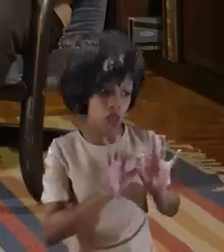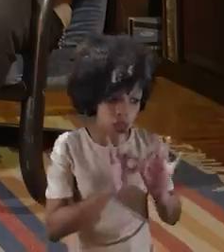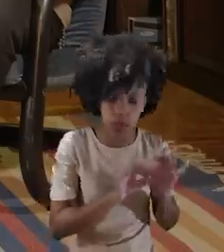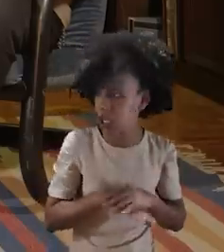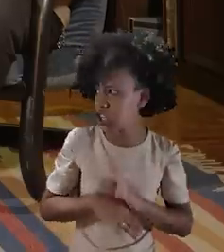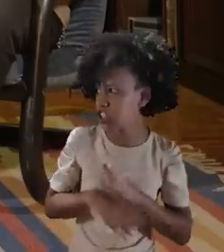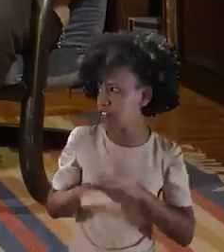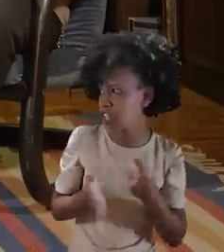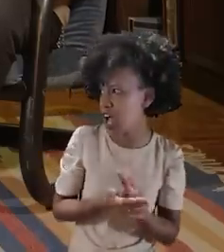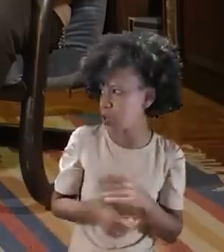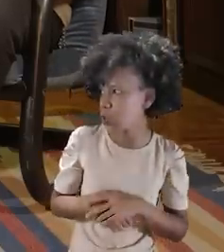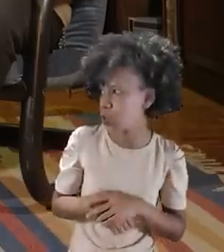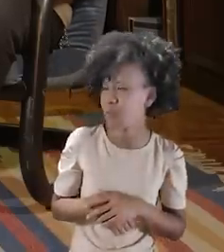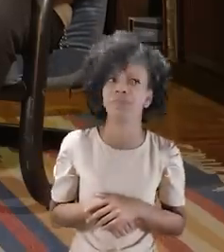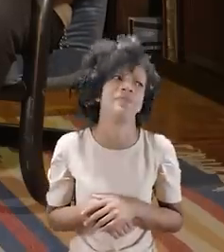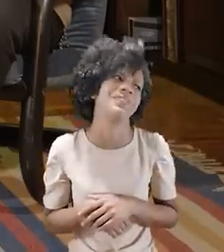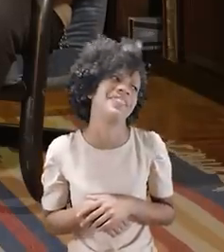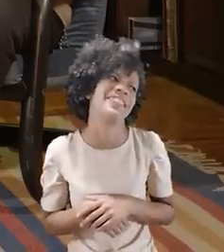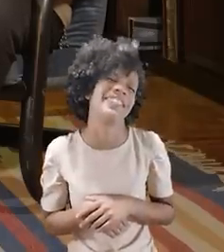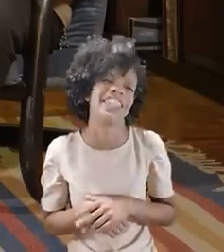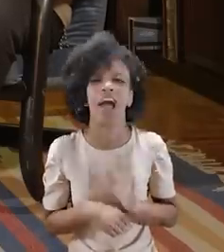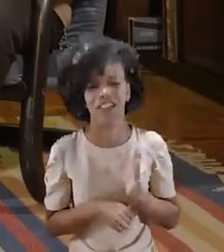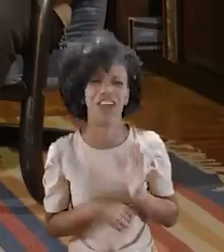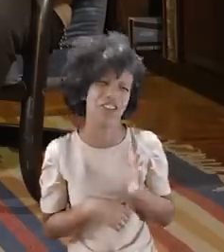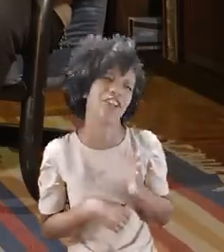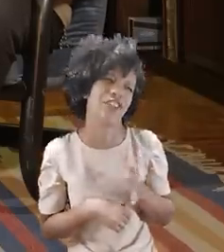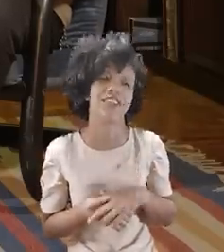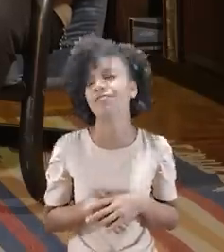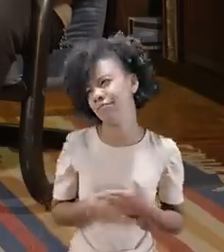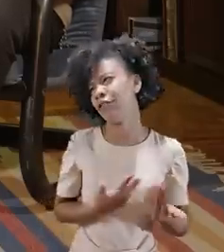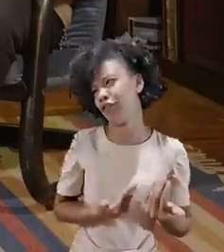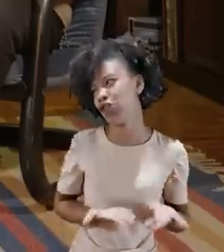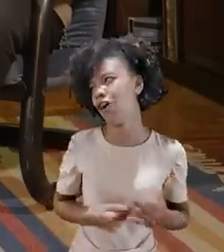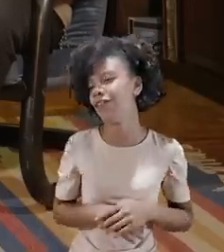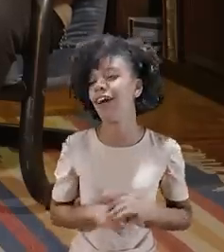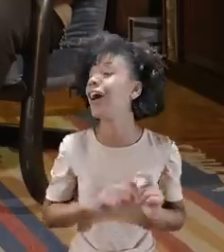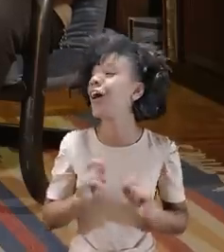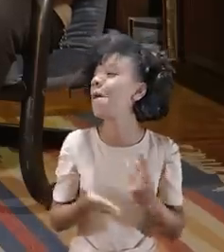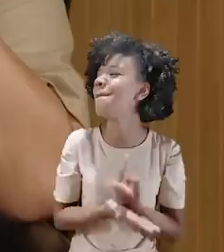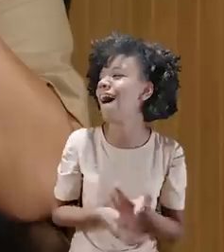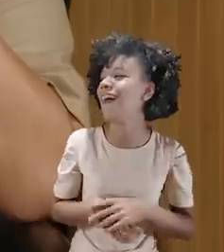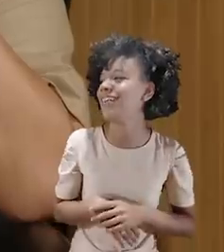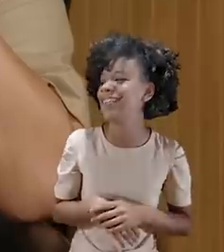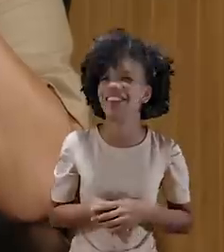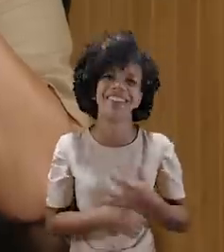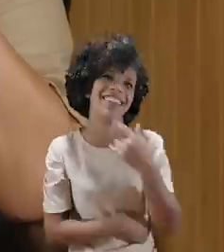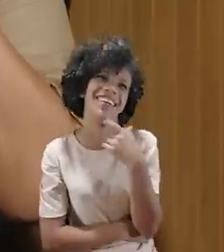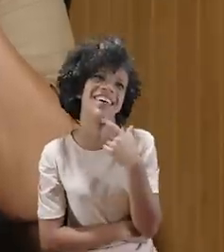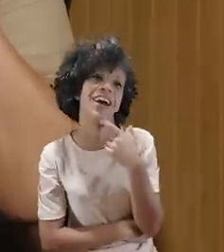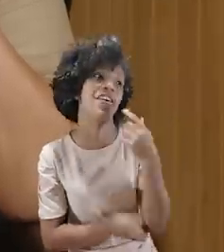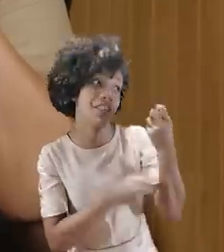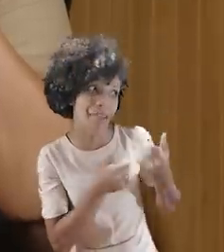cara já fez merda e o Mauro Henrique já já já já já já fiz os remédios você fez mano